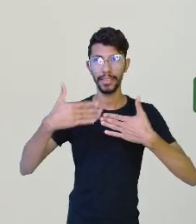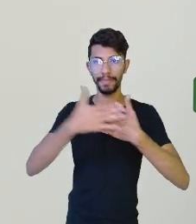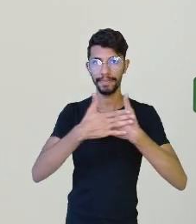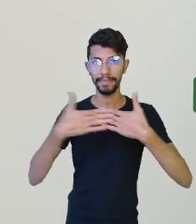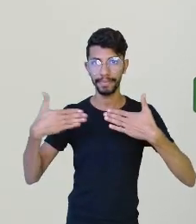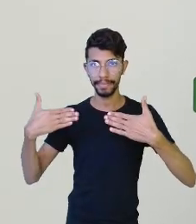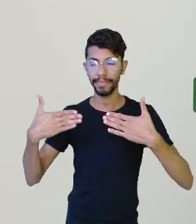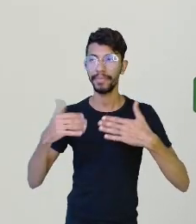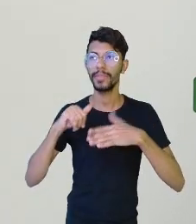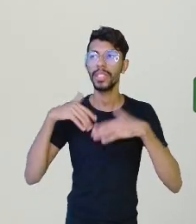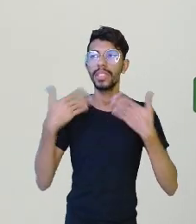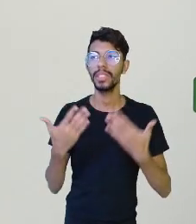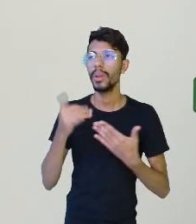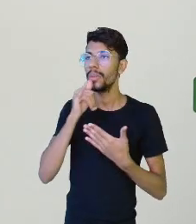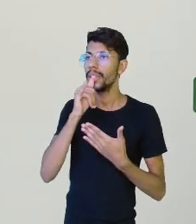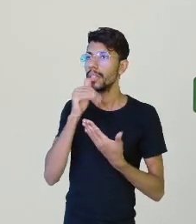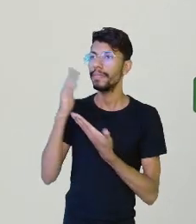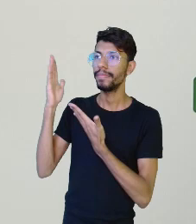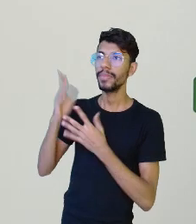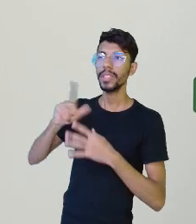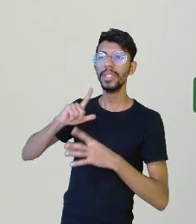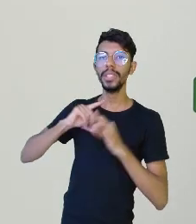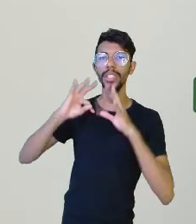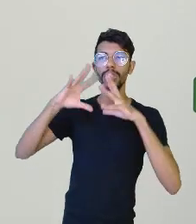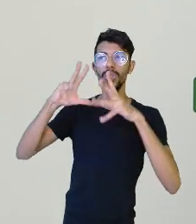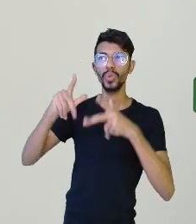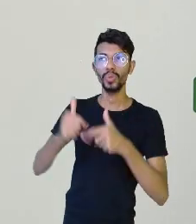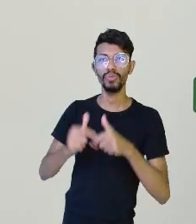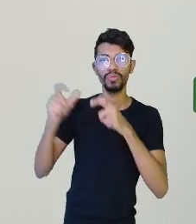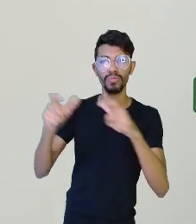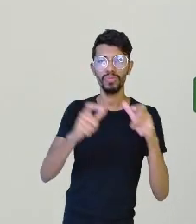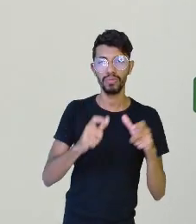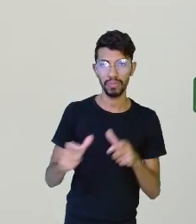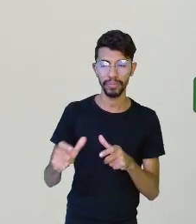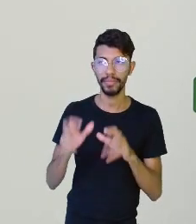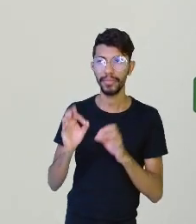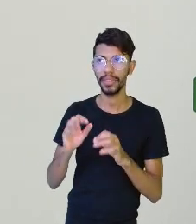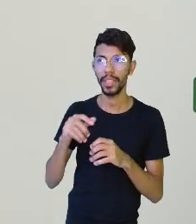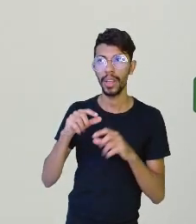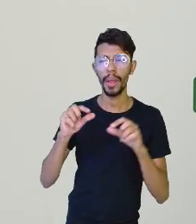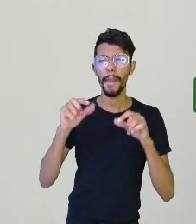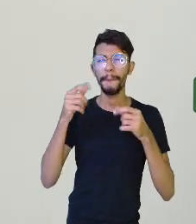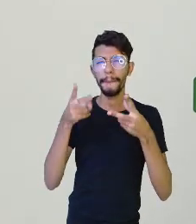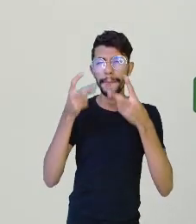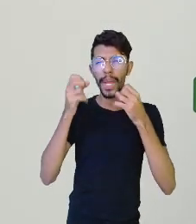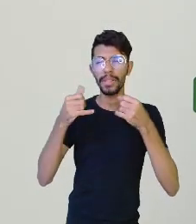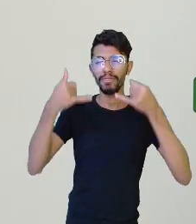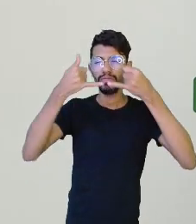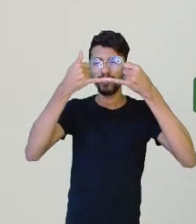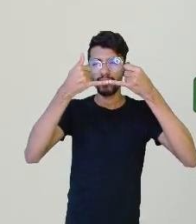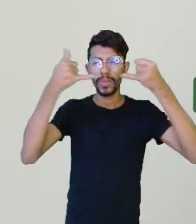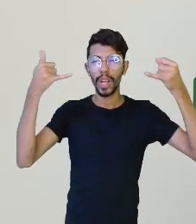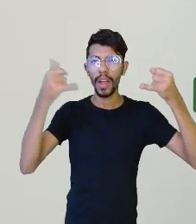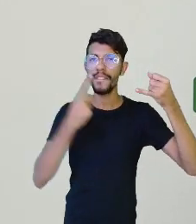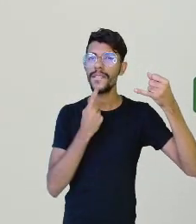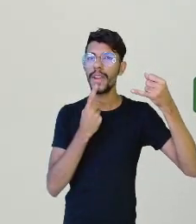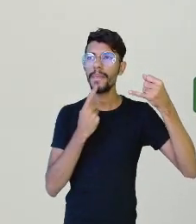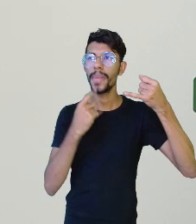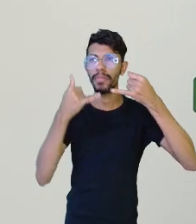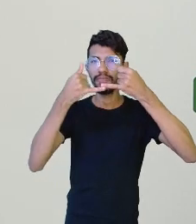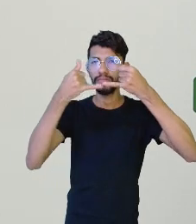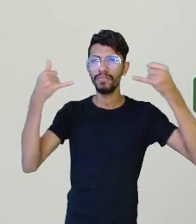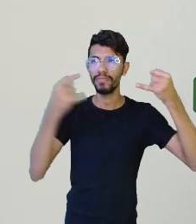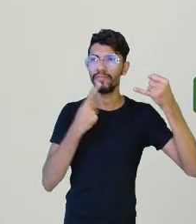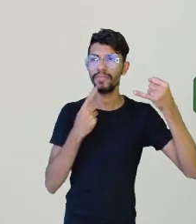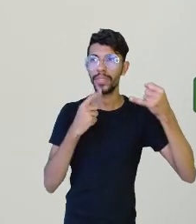planificado. Então aí estão todos os continentes representados. Você está observando essa linha vermelha? Ela não existe de verdade,